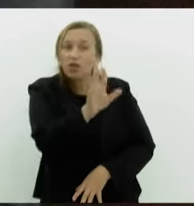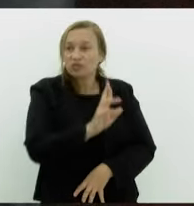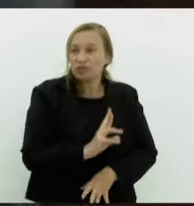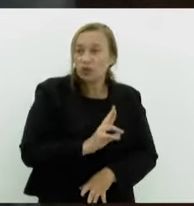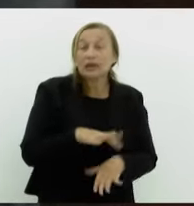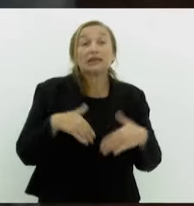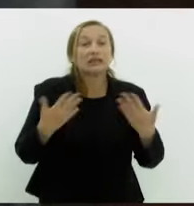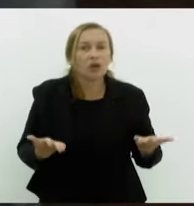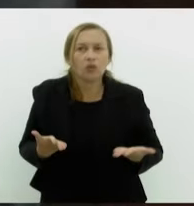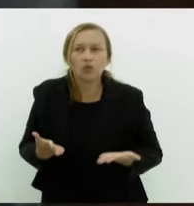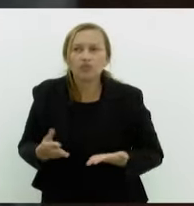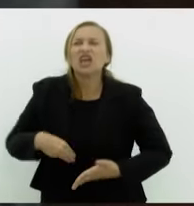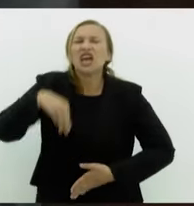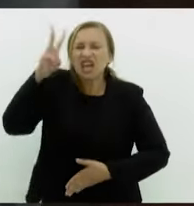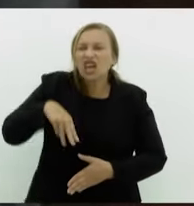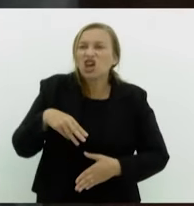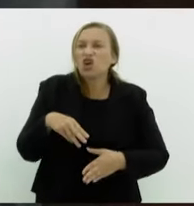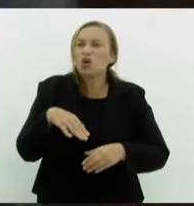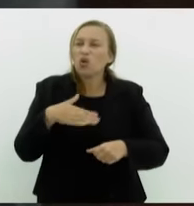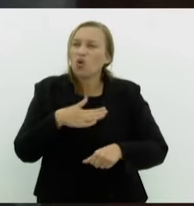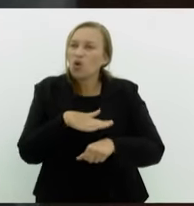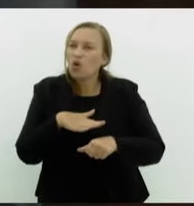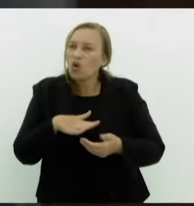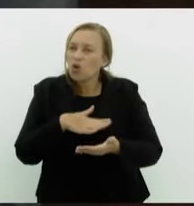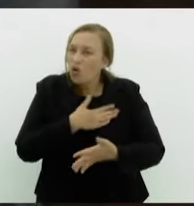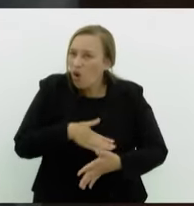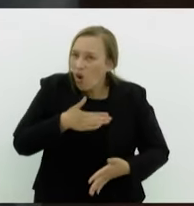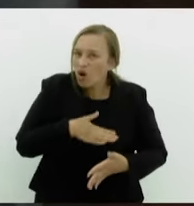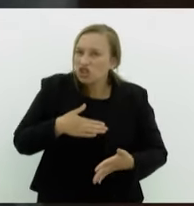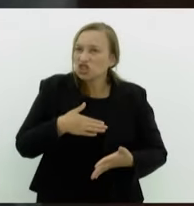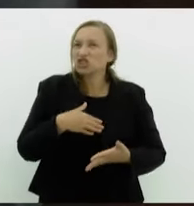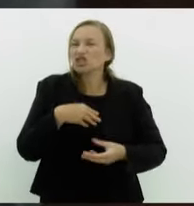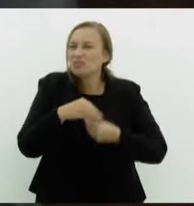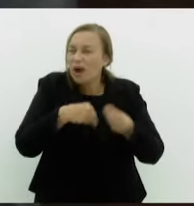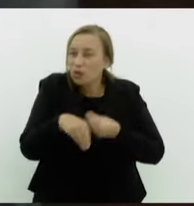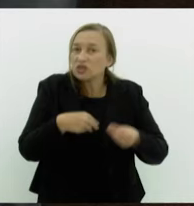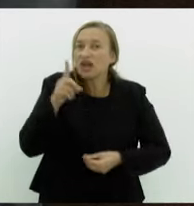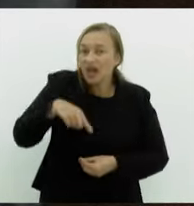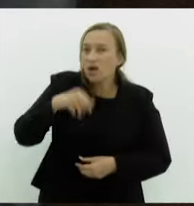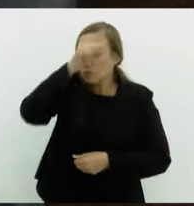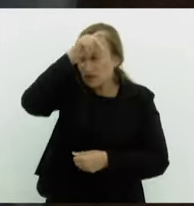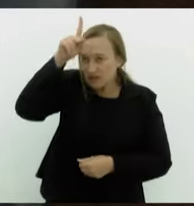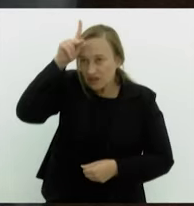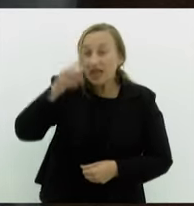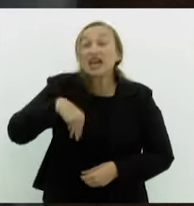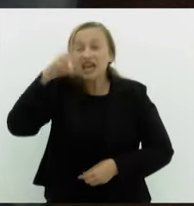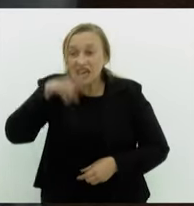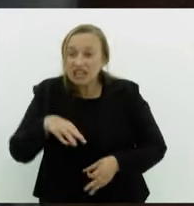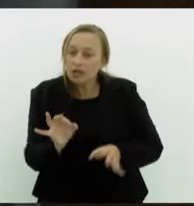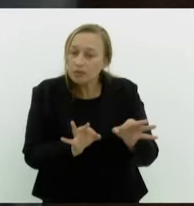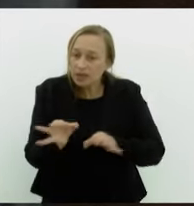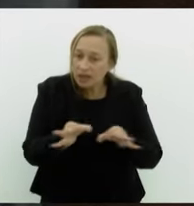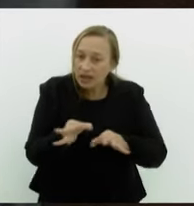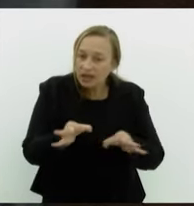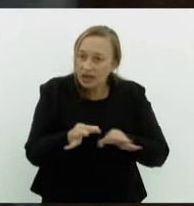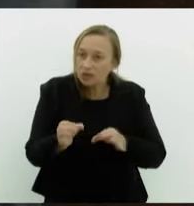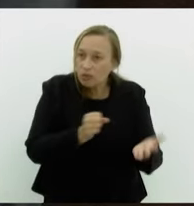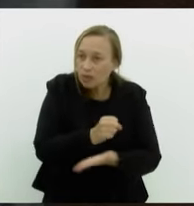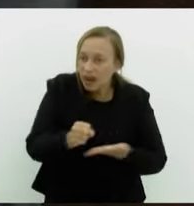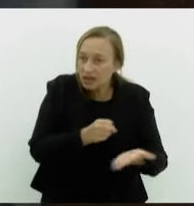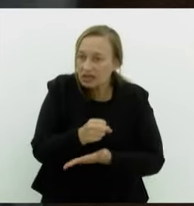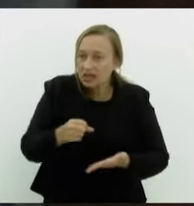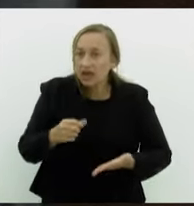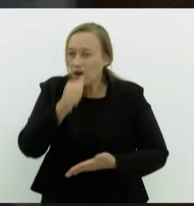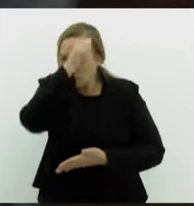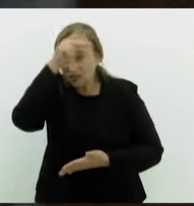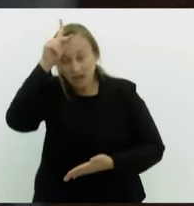Então, quem gosta de desordem é o prefeito. Quem tem que se planejar é a obrigação de prover a cidade com os serviços básicos é o prefeito. Agora, ele